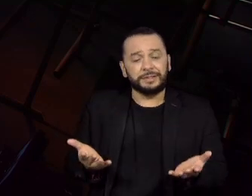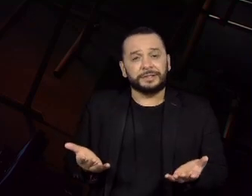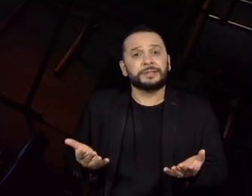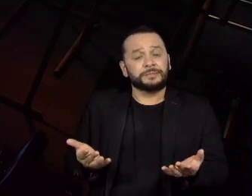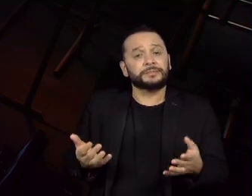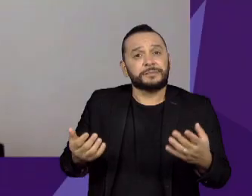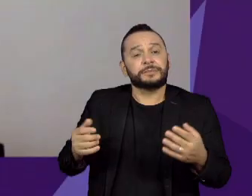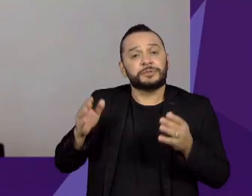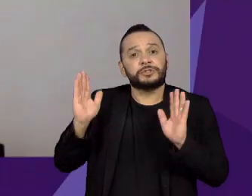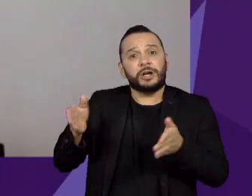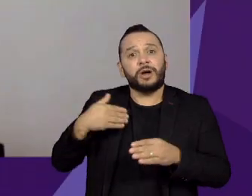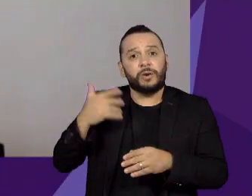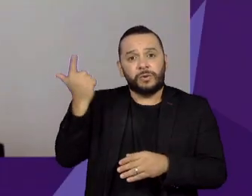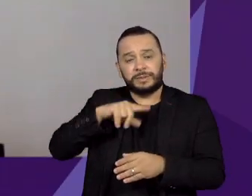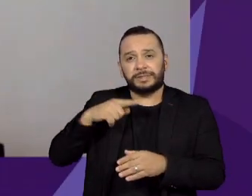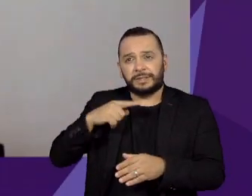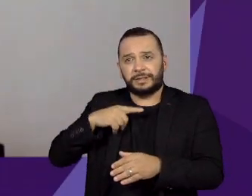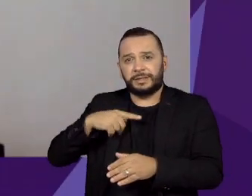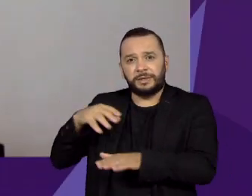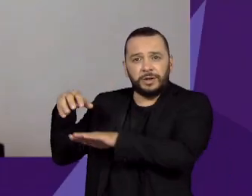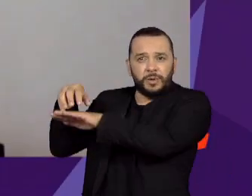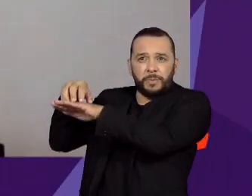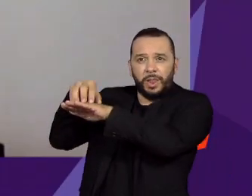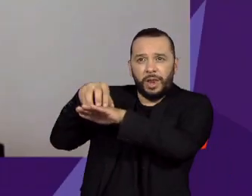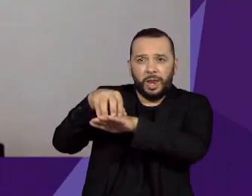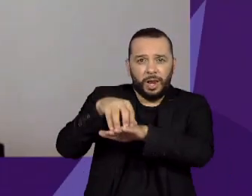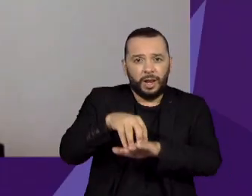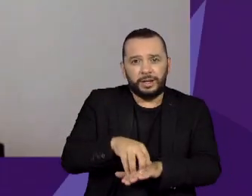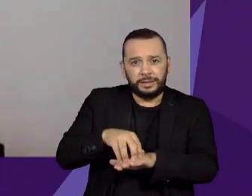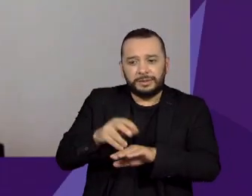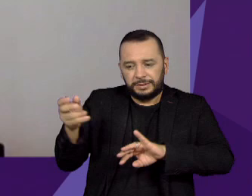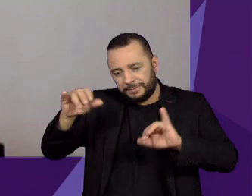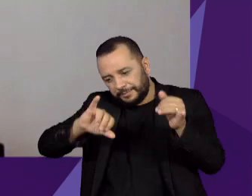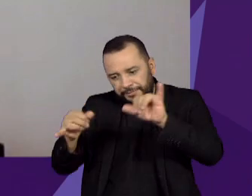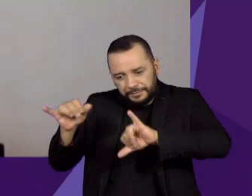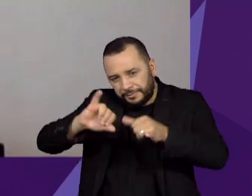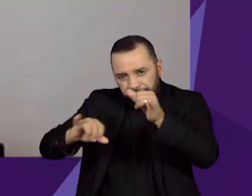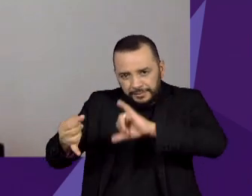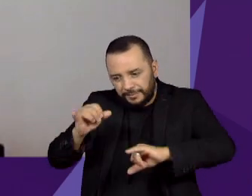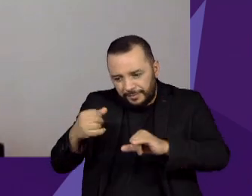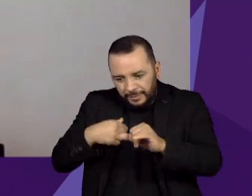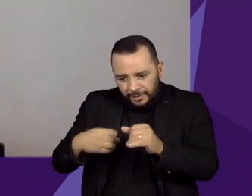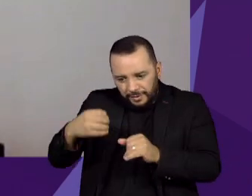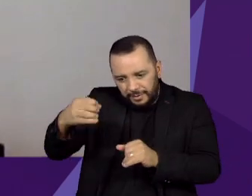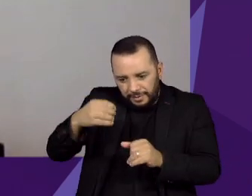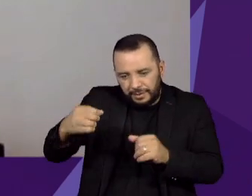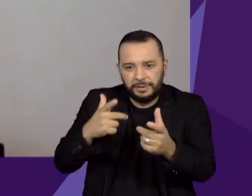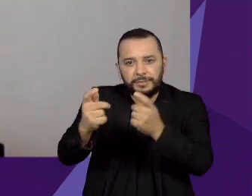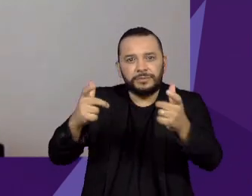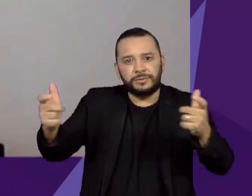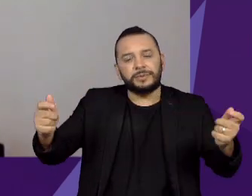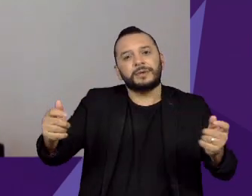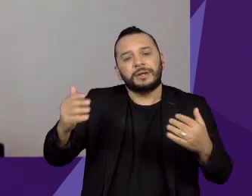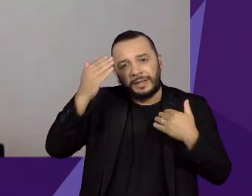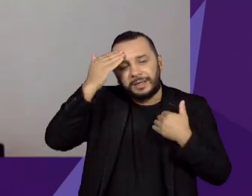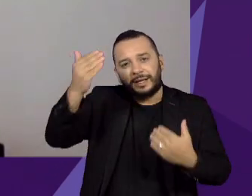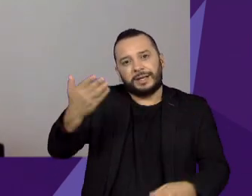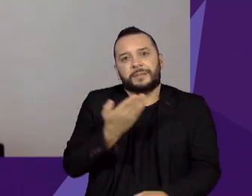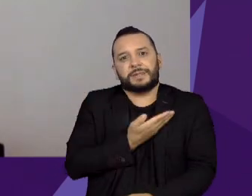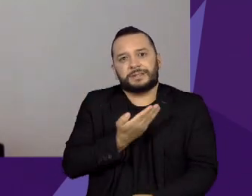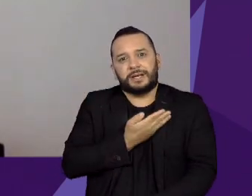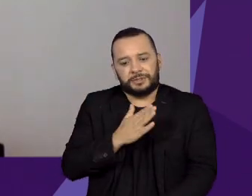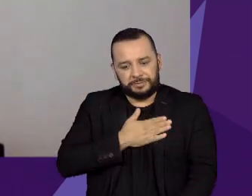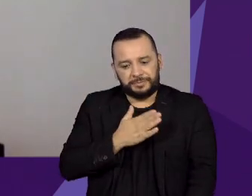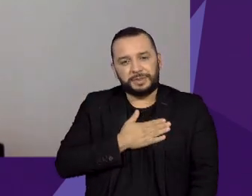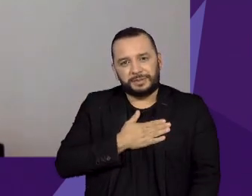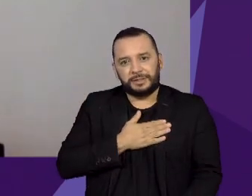médico hospitalar, que foi o que conseguiu segurar o nosso sistema de saúde, graças a uma amizade pessoal minha com o ministro da Saúde